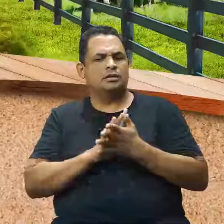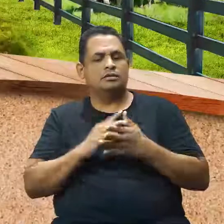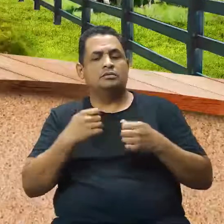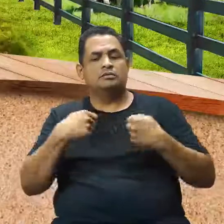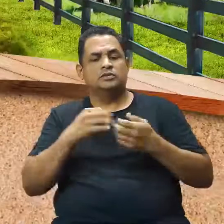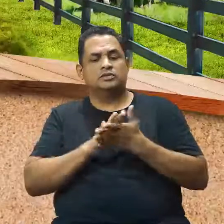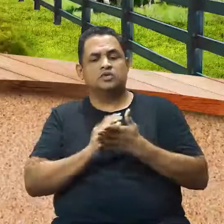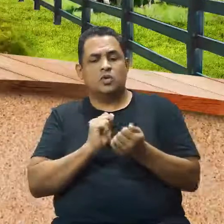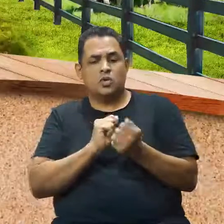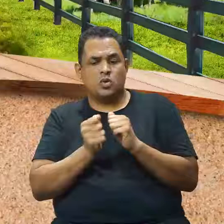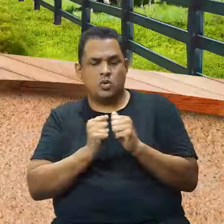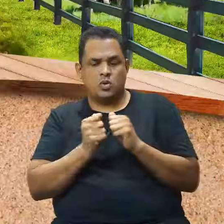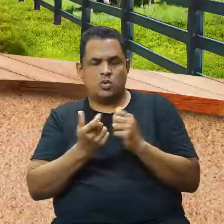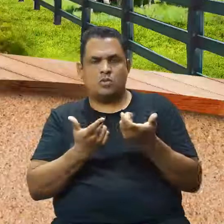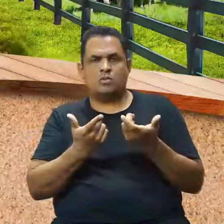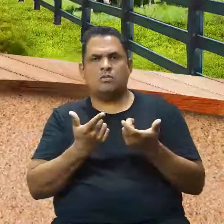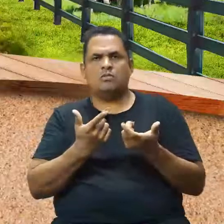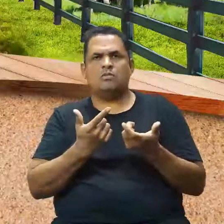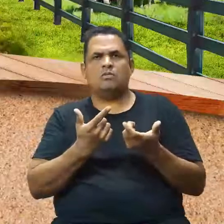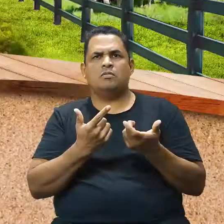a população para